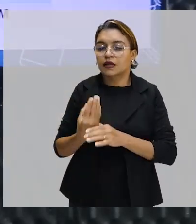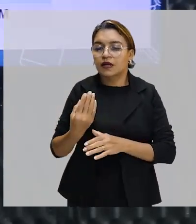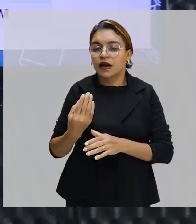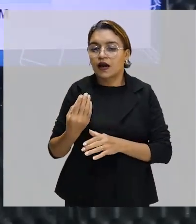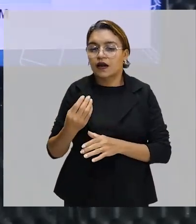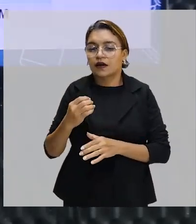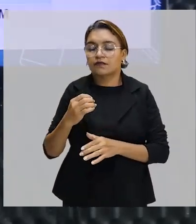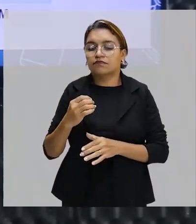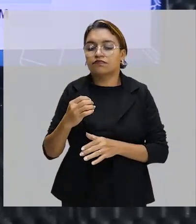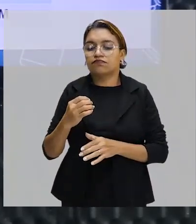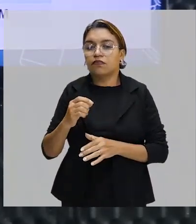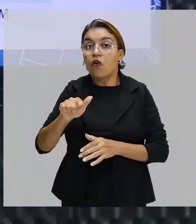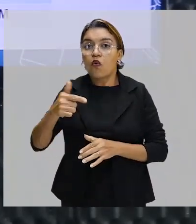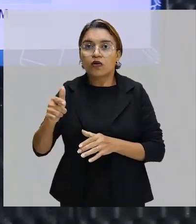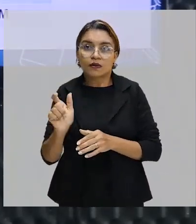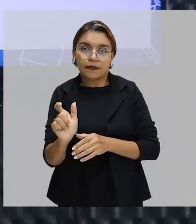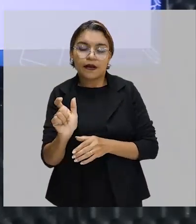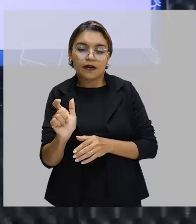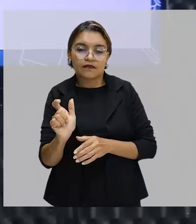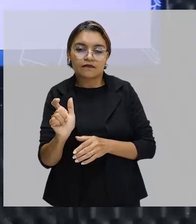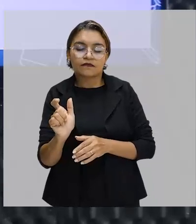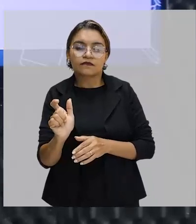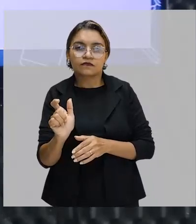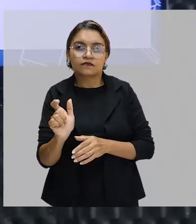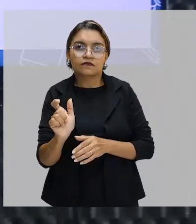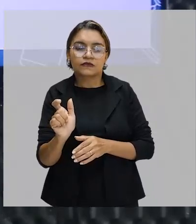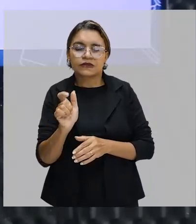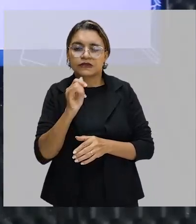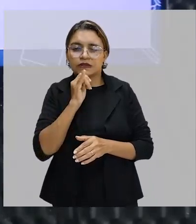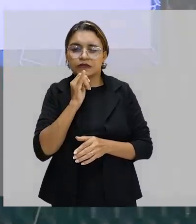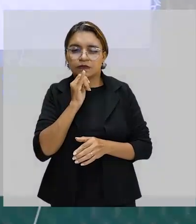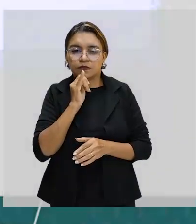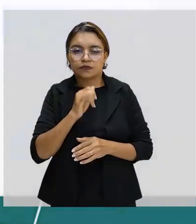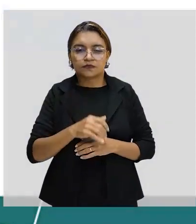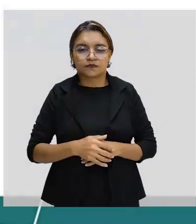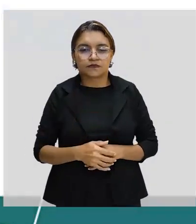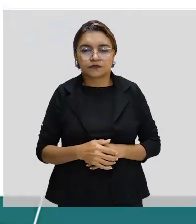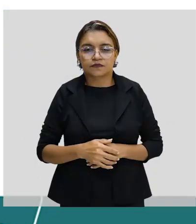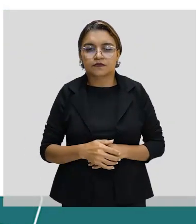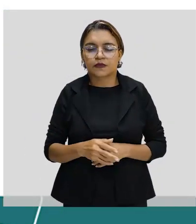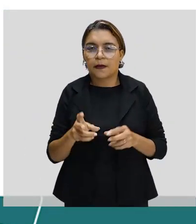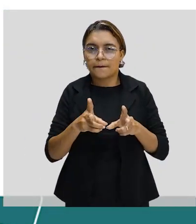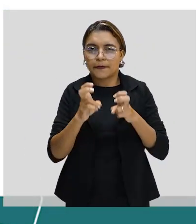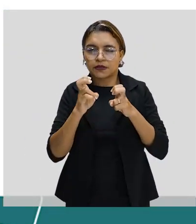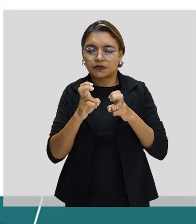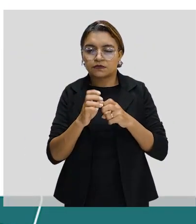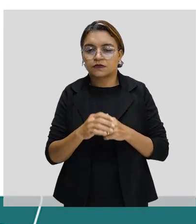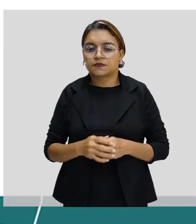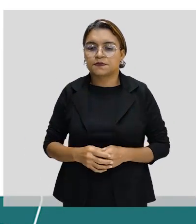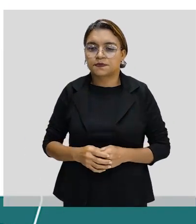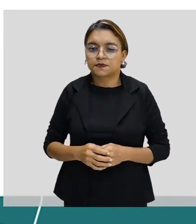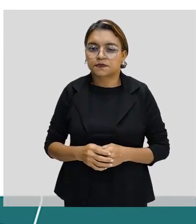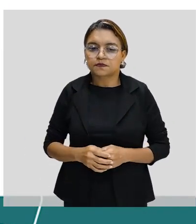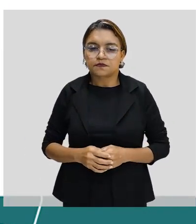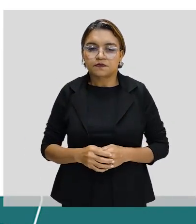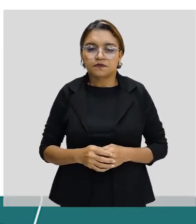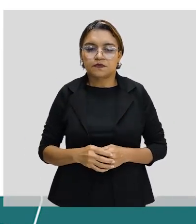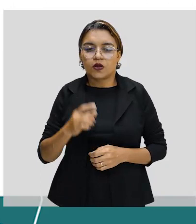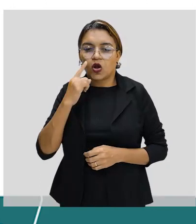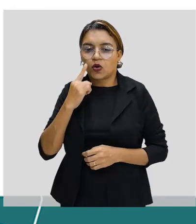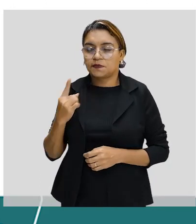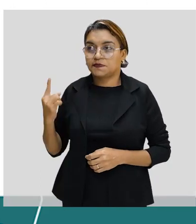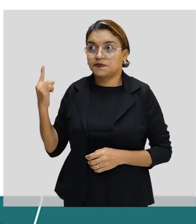invés de falar as duas palavras isoladamente, eu faço uma pronúncia só. Olha a diferença. Eu poderia dizer